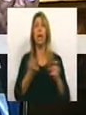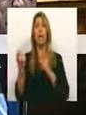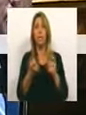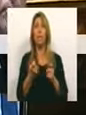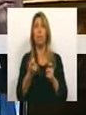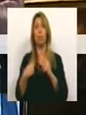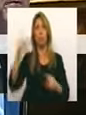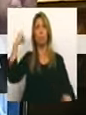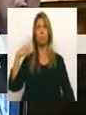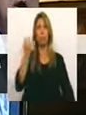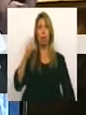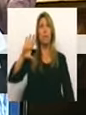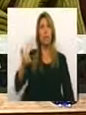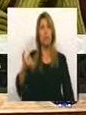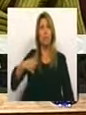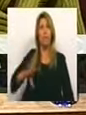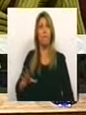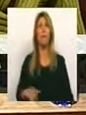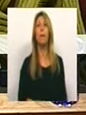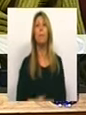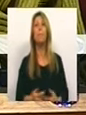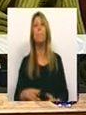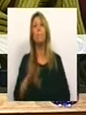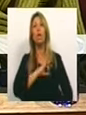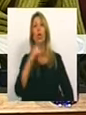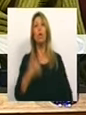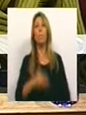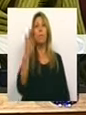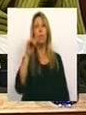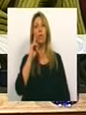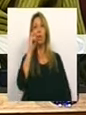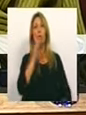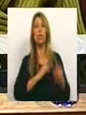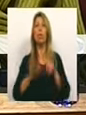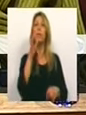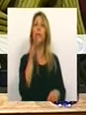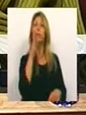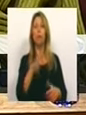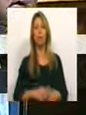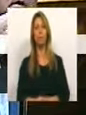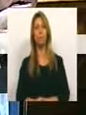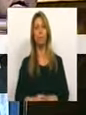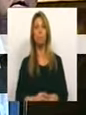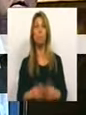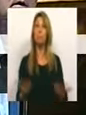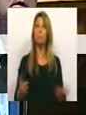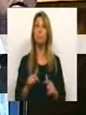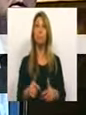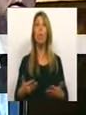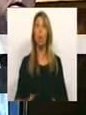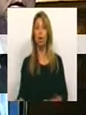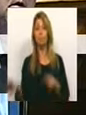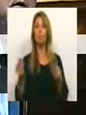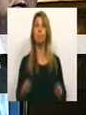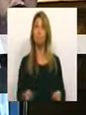em 2015. Senhor Presidente, senhoras e senhores deputados, e assim é hoje